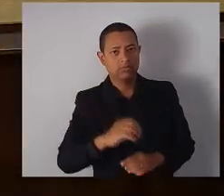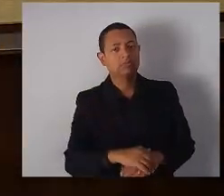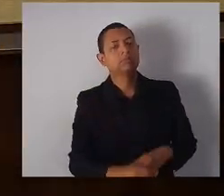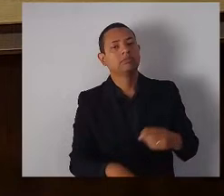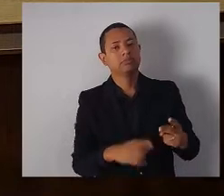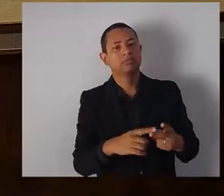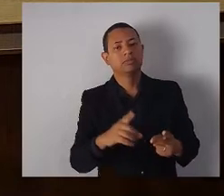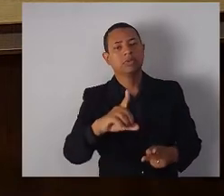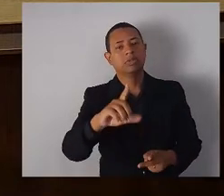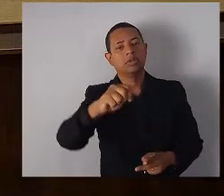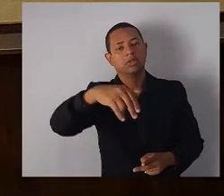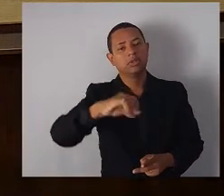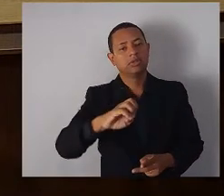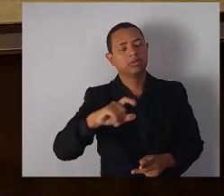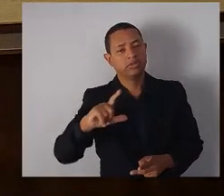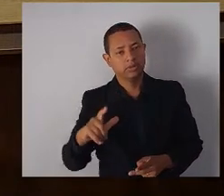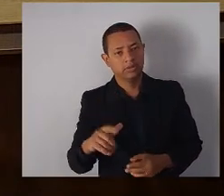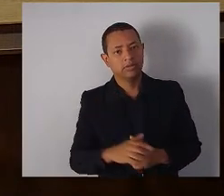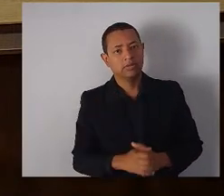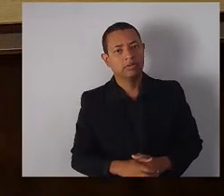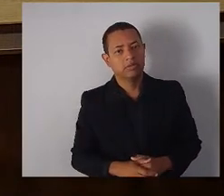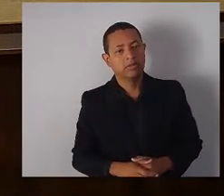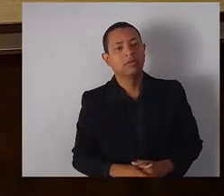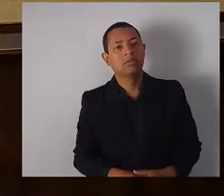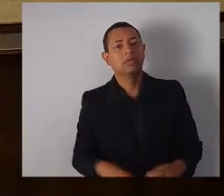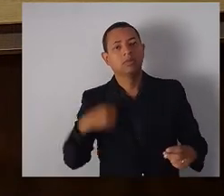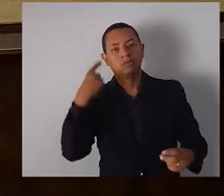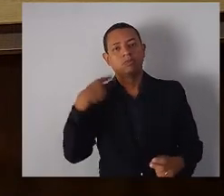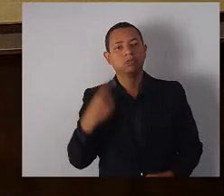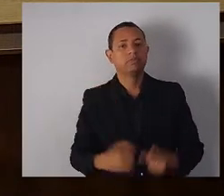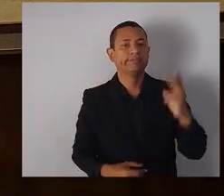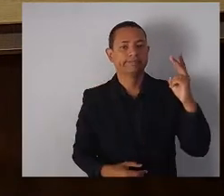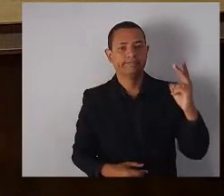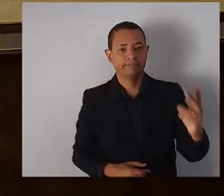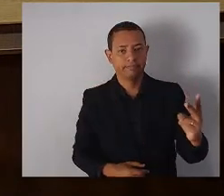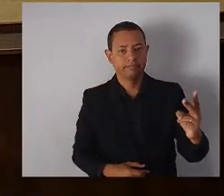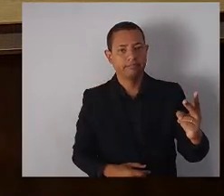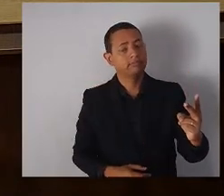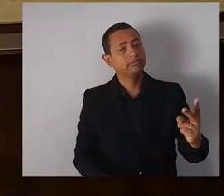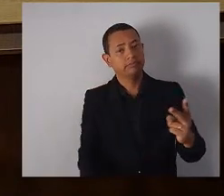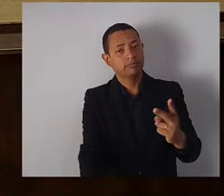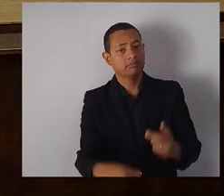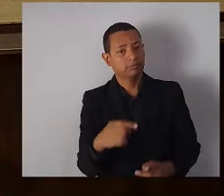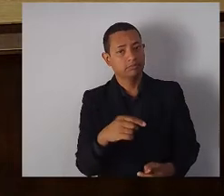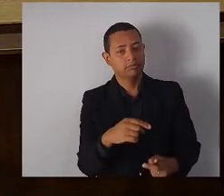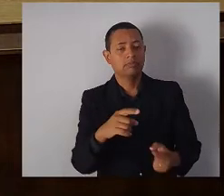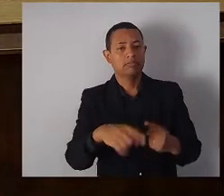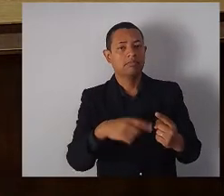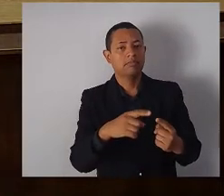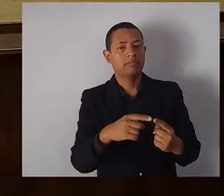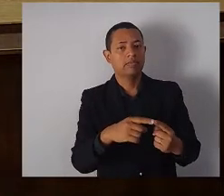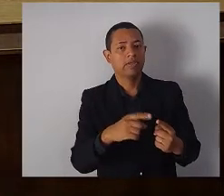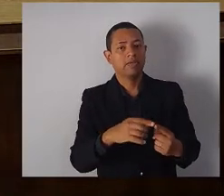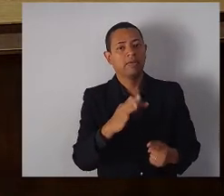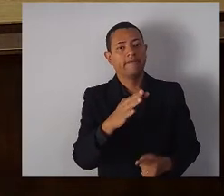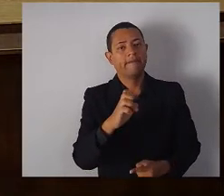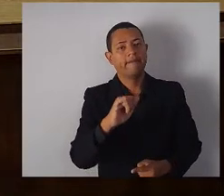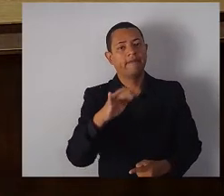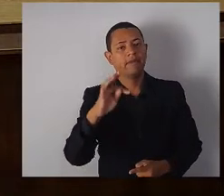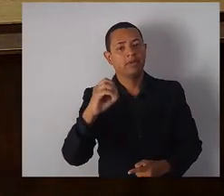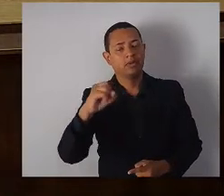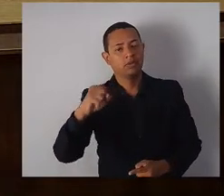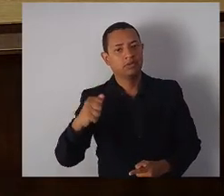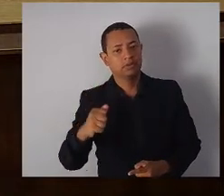Daniel, 2 juristas, que são 2 advogados, no caso aqui o doutor Feitosa, né, o doutor